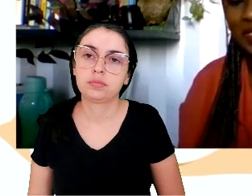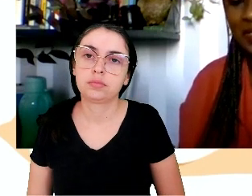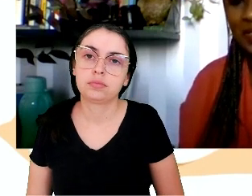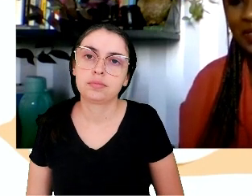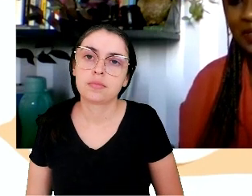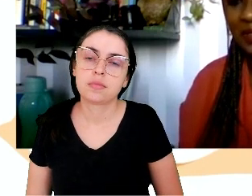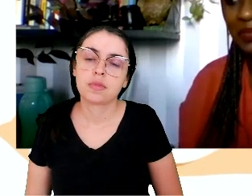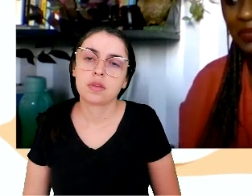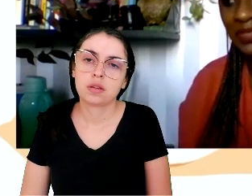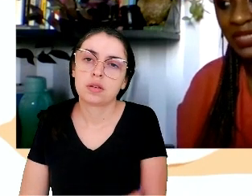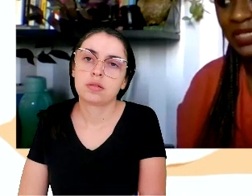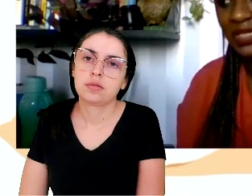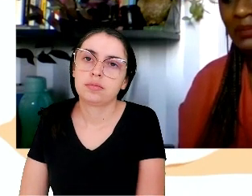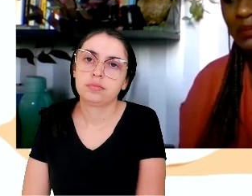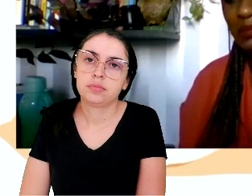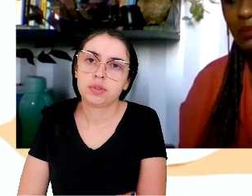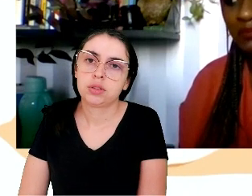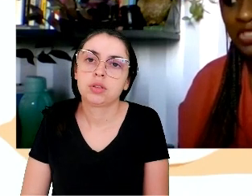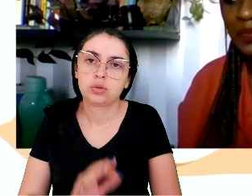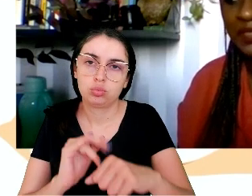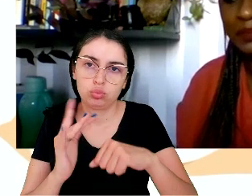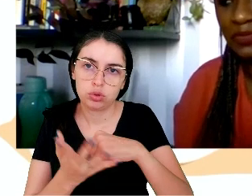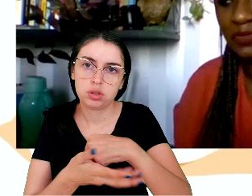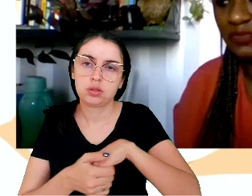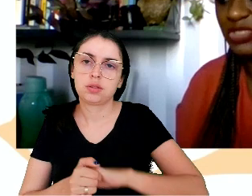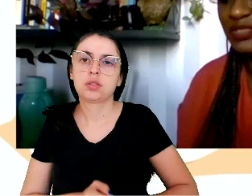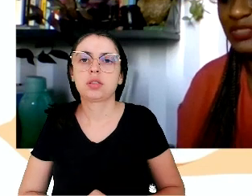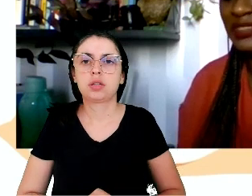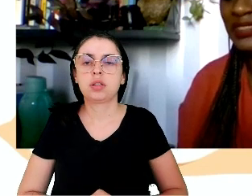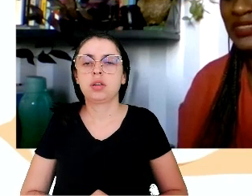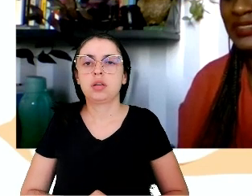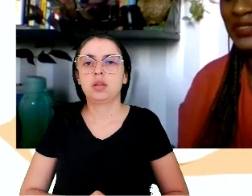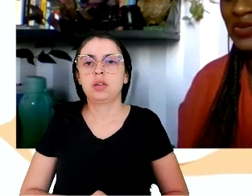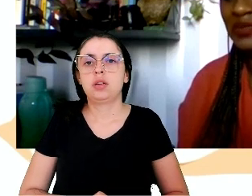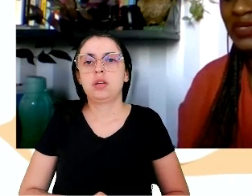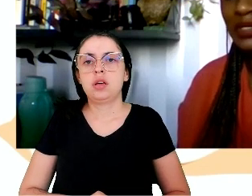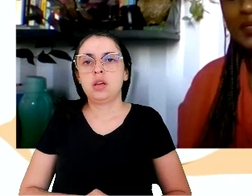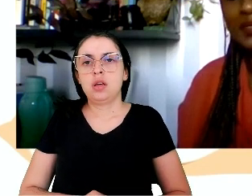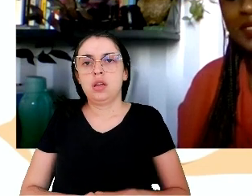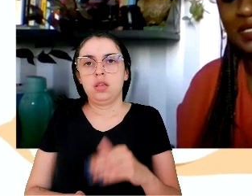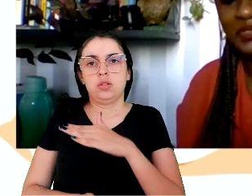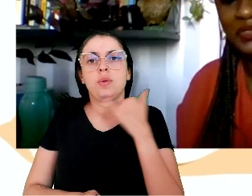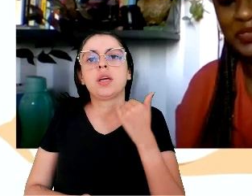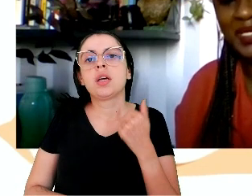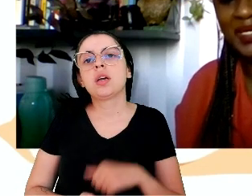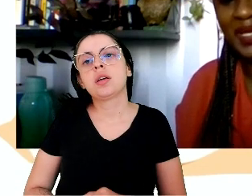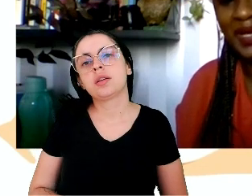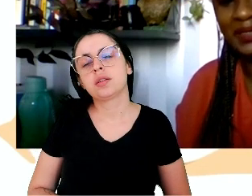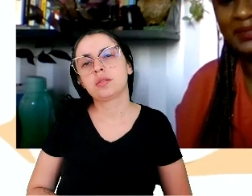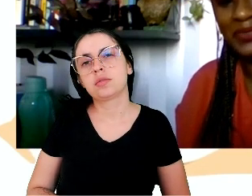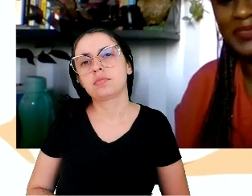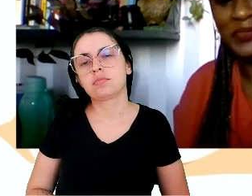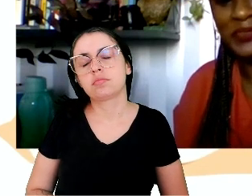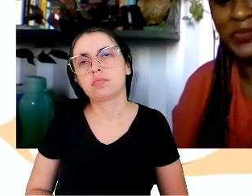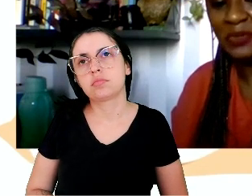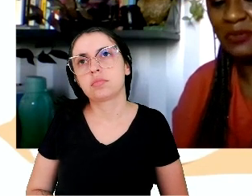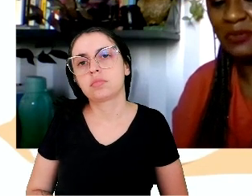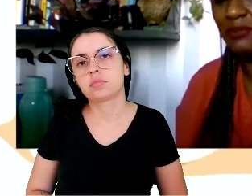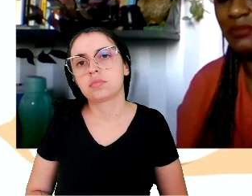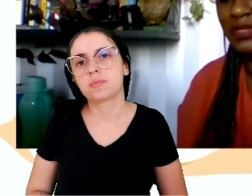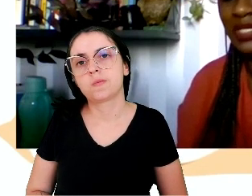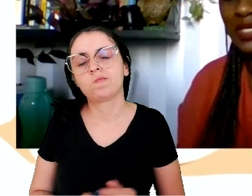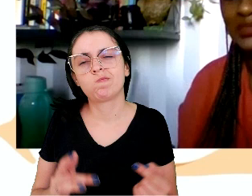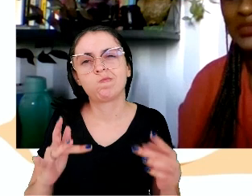durante a pandemia, vitimada pelo Covid-19, e que se relaciona até um certo